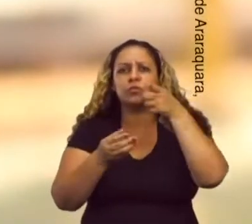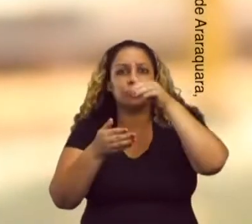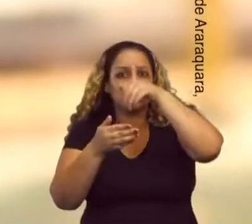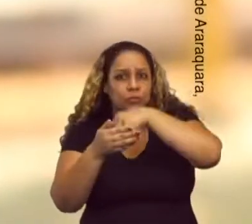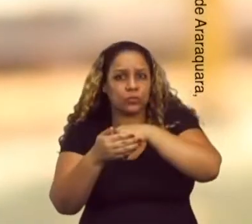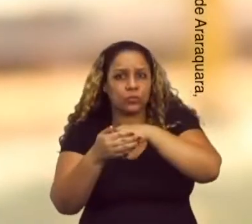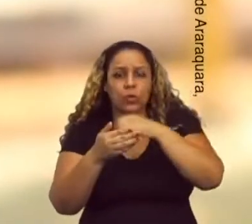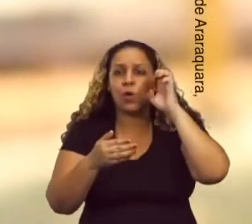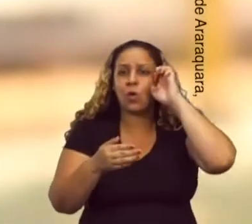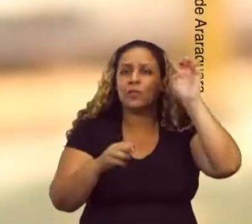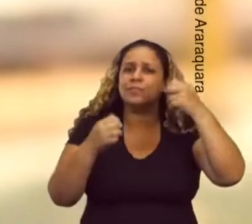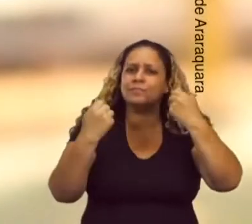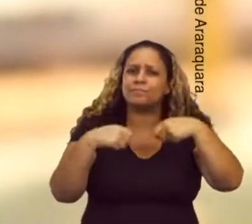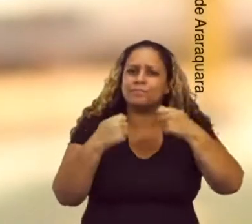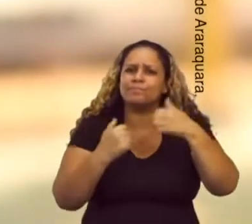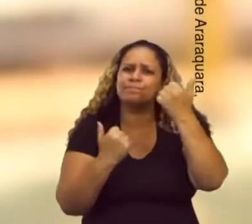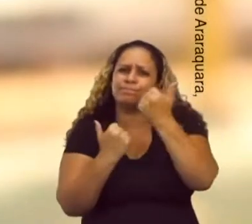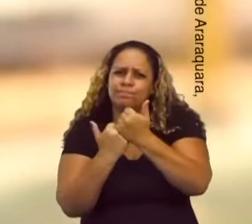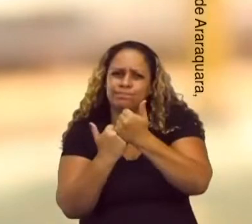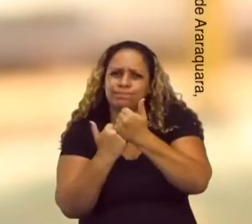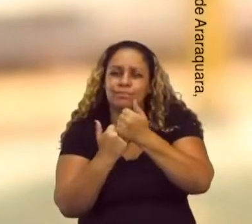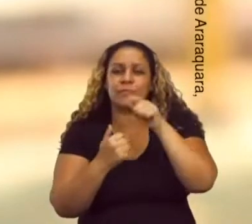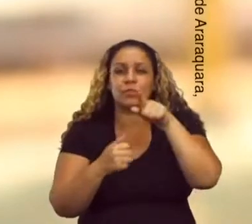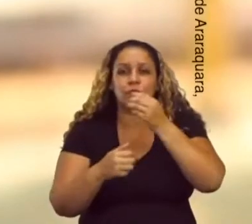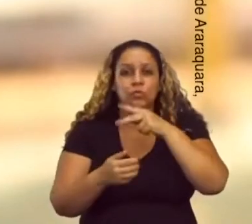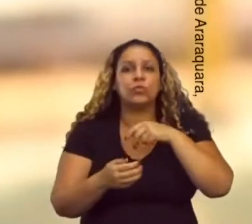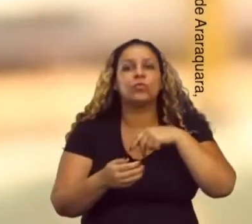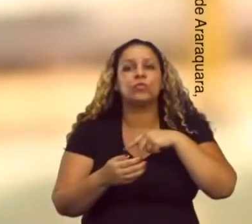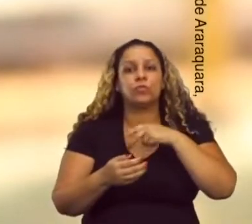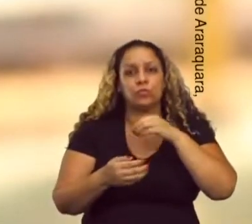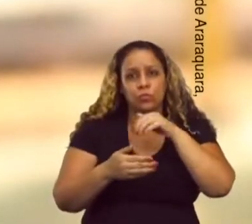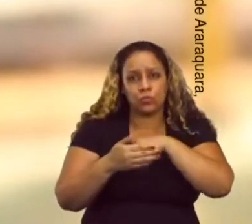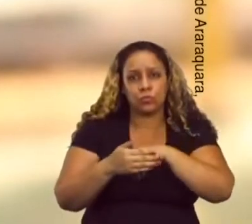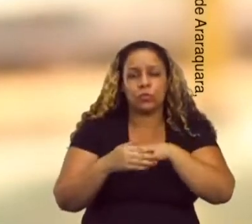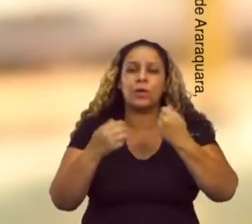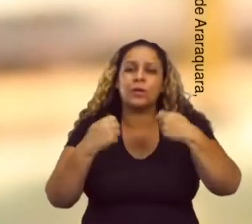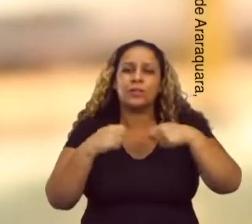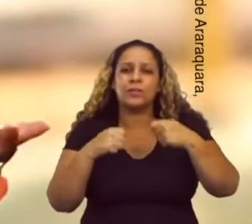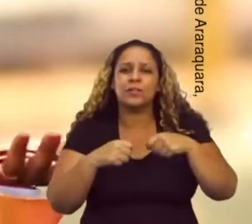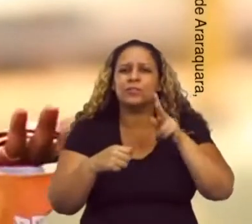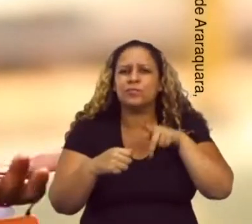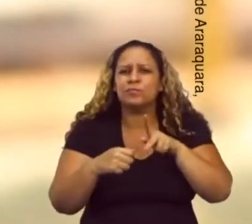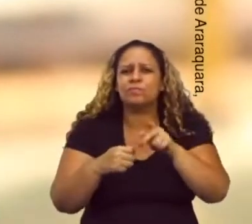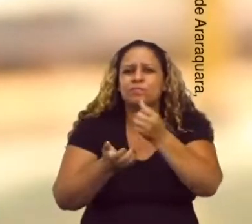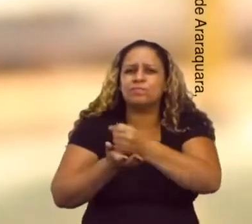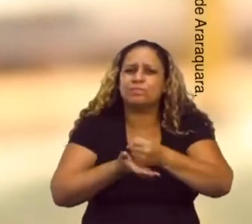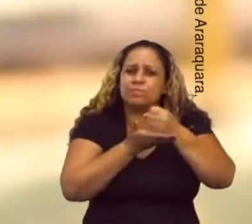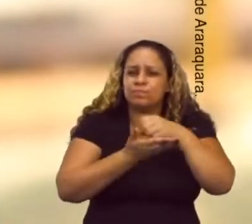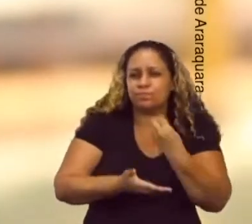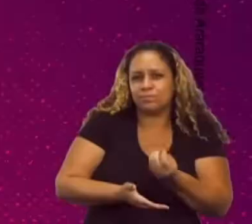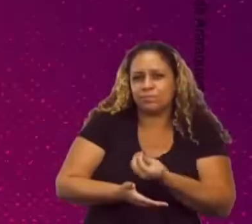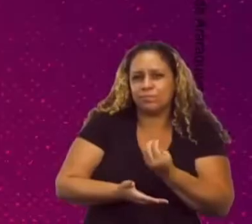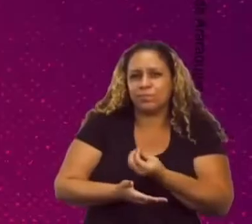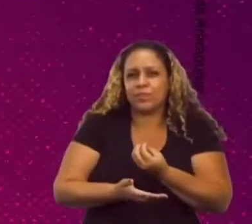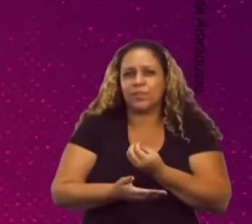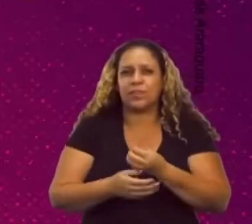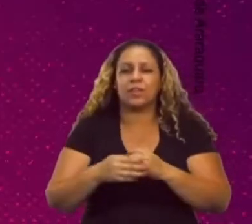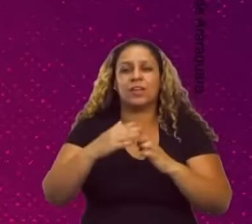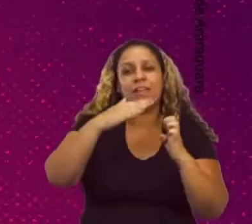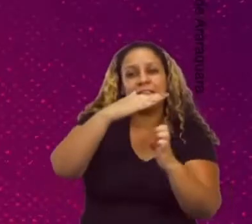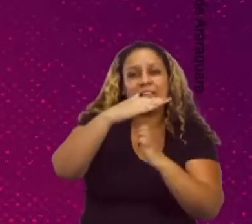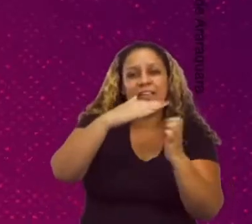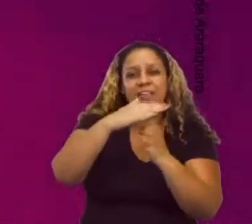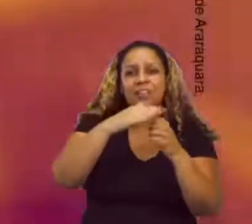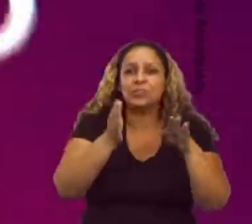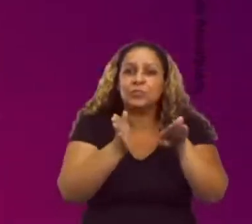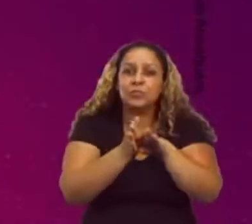vá votar. O Edinho precisa do seu apoio, do seu voto. Precisamos continuar salvando vidas. Incubadora